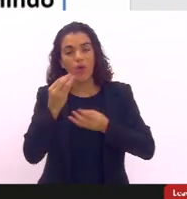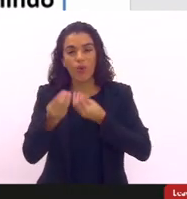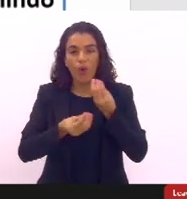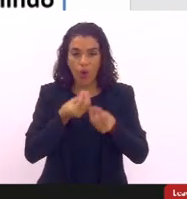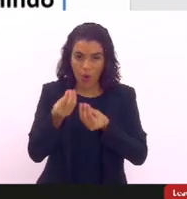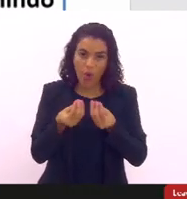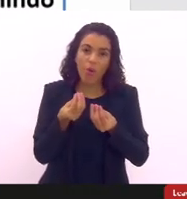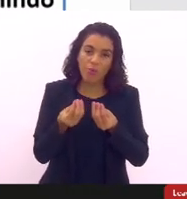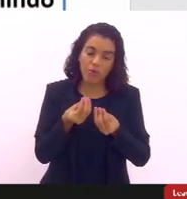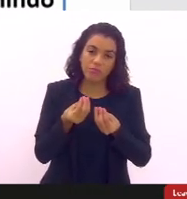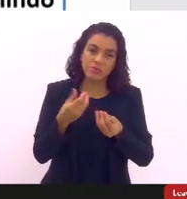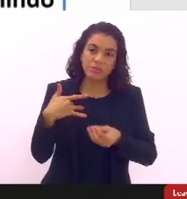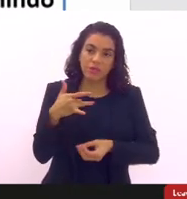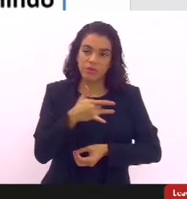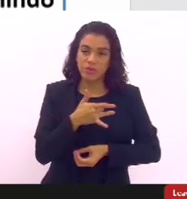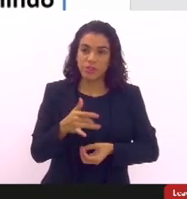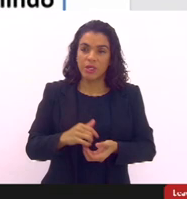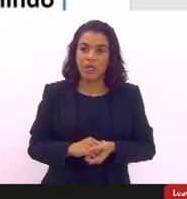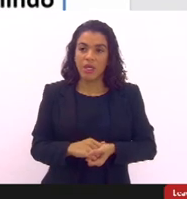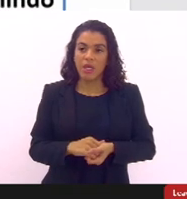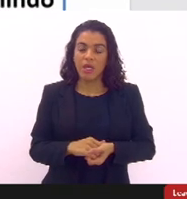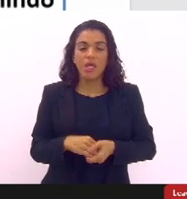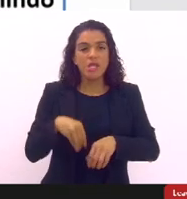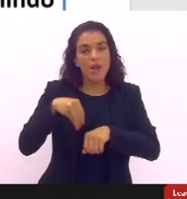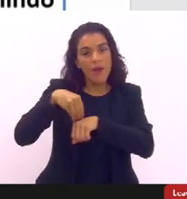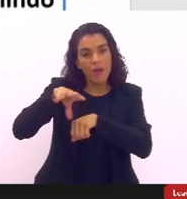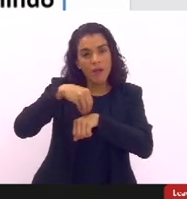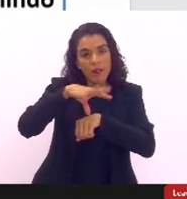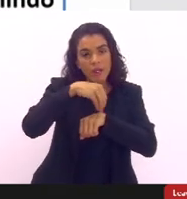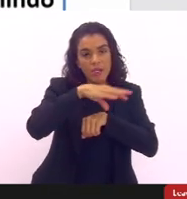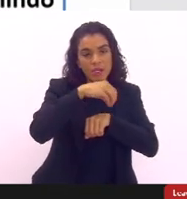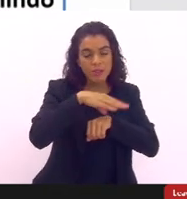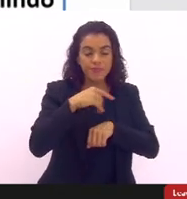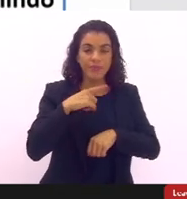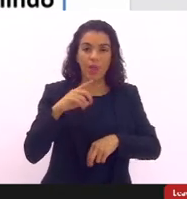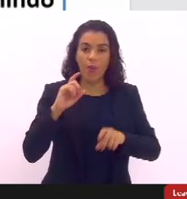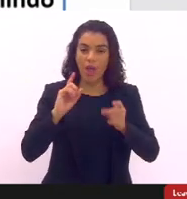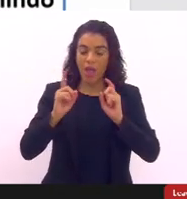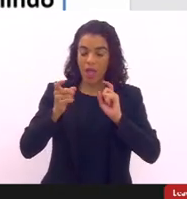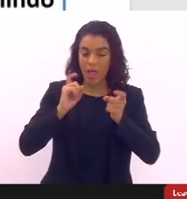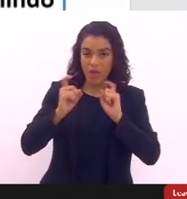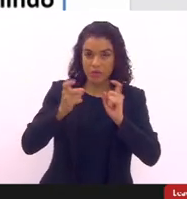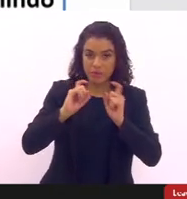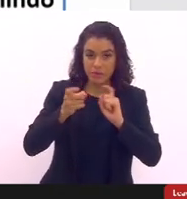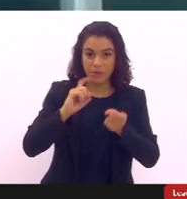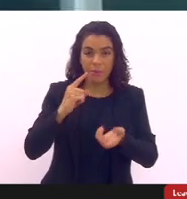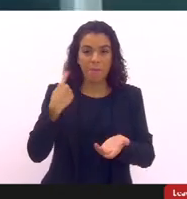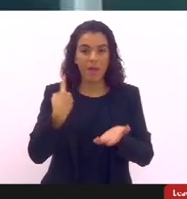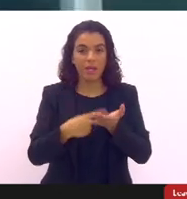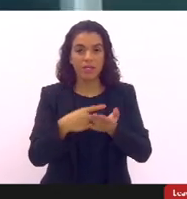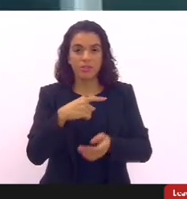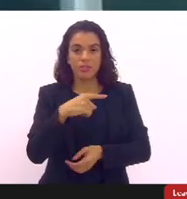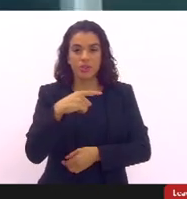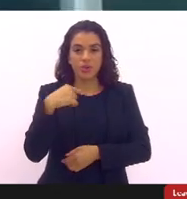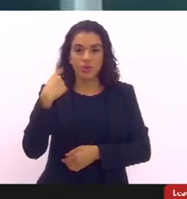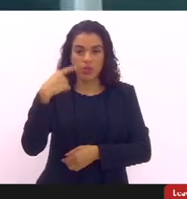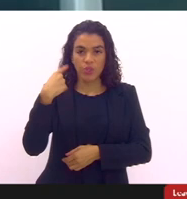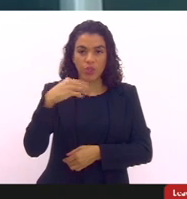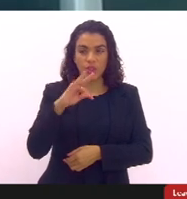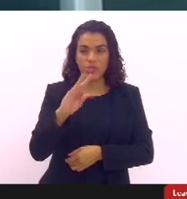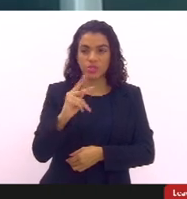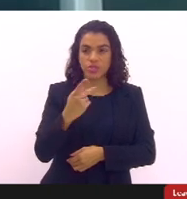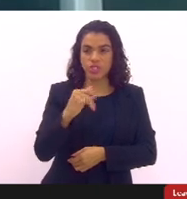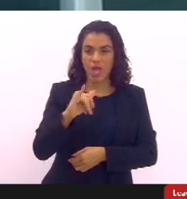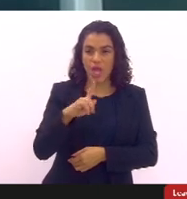atuando ali enquanto saúde, e vai estar levando, que a gente tem uma próxima reunião aí com o doutor Tiago, se não me engano, dia 7 de